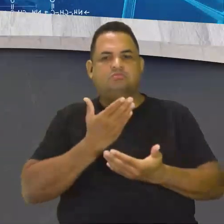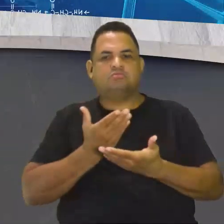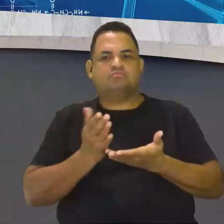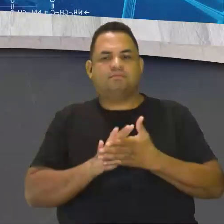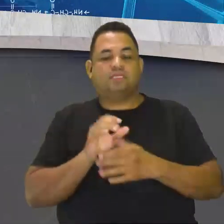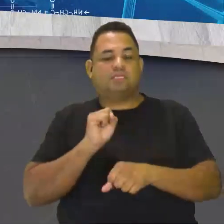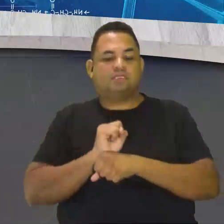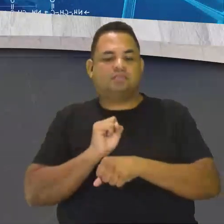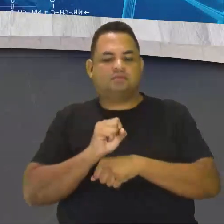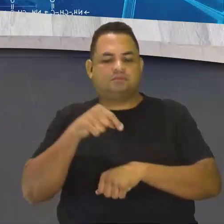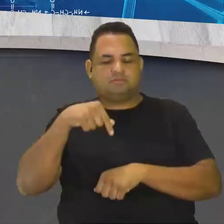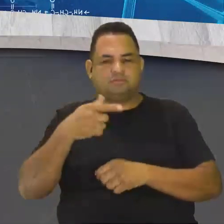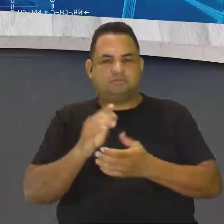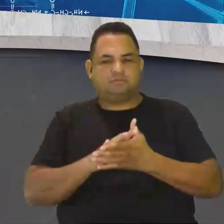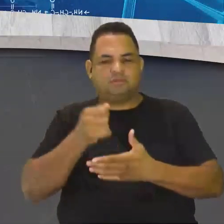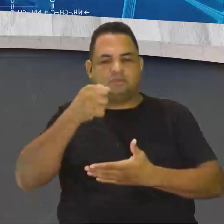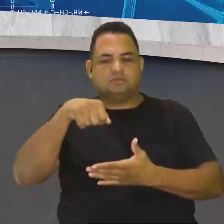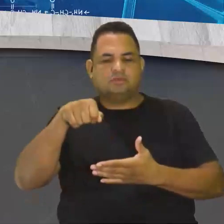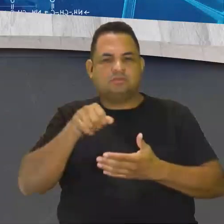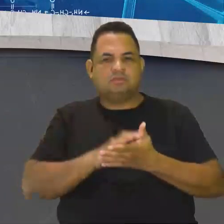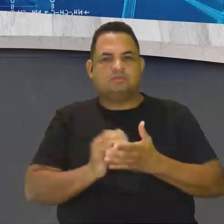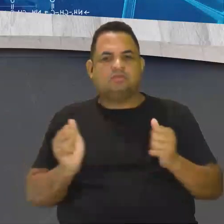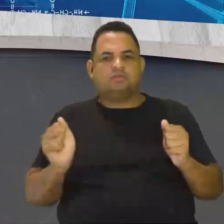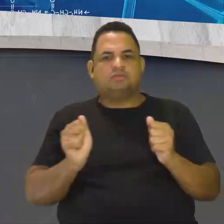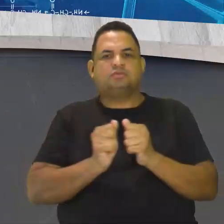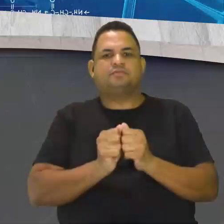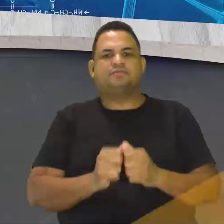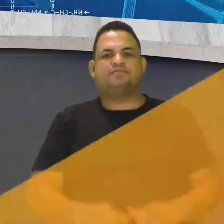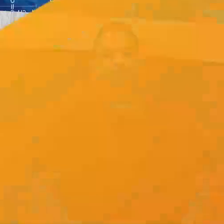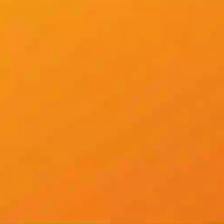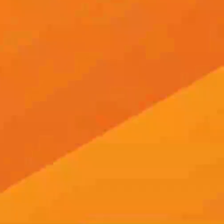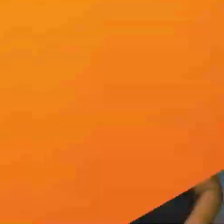aqui esperando vocês para a gente fazer a correção juntos.